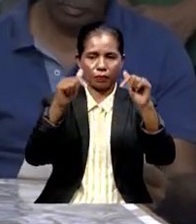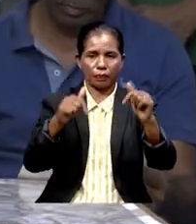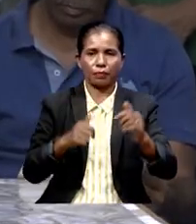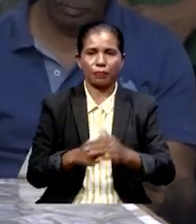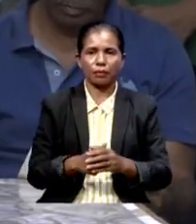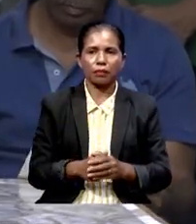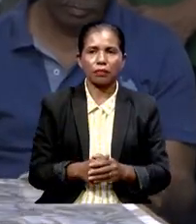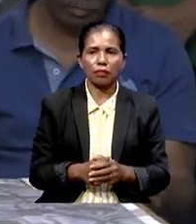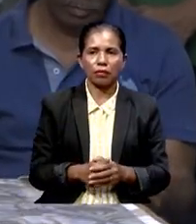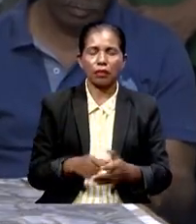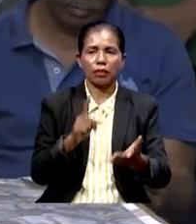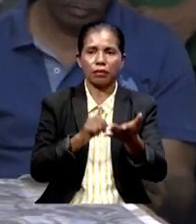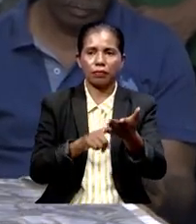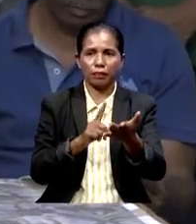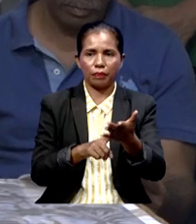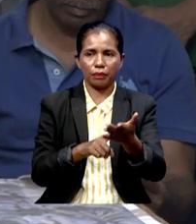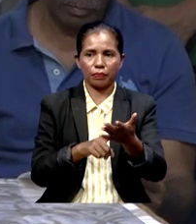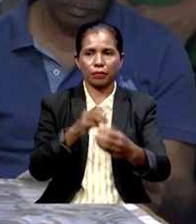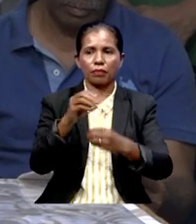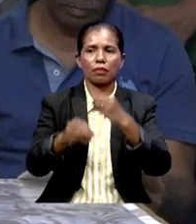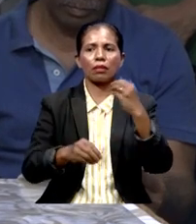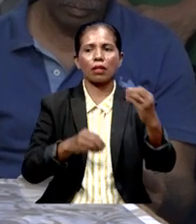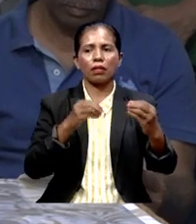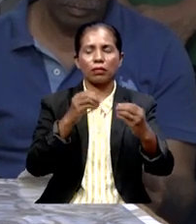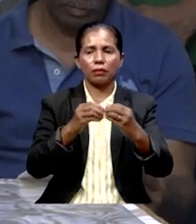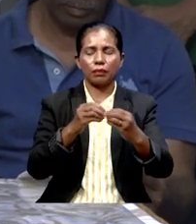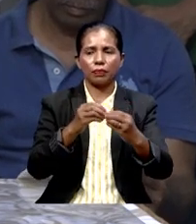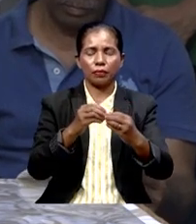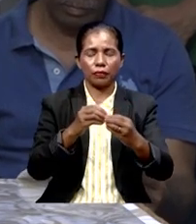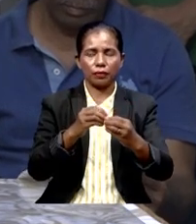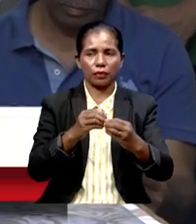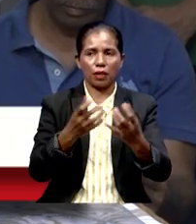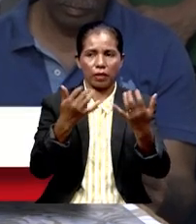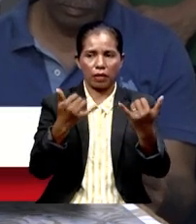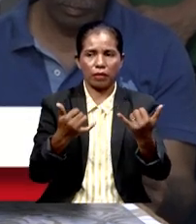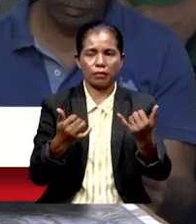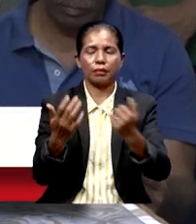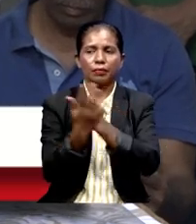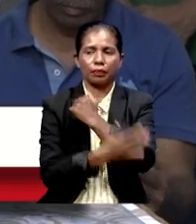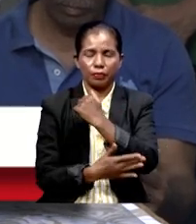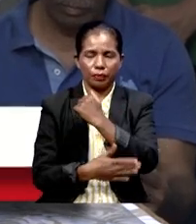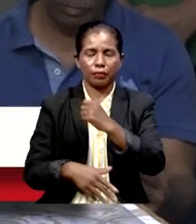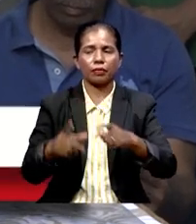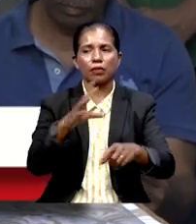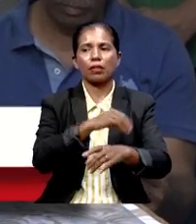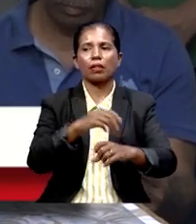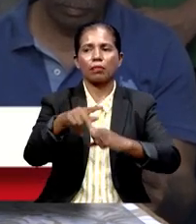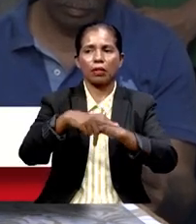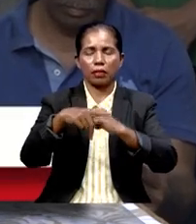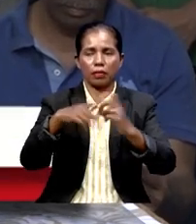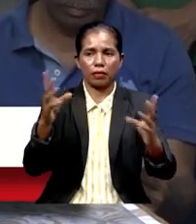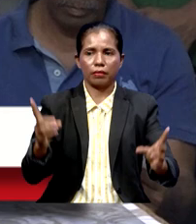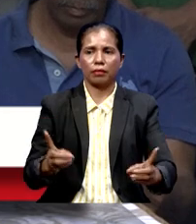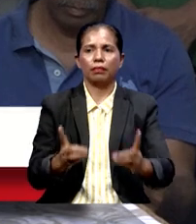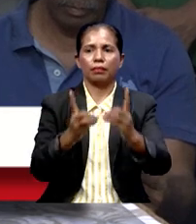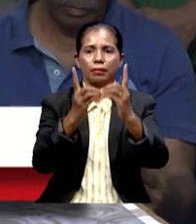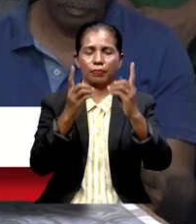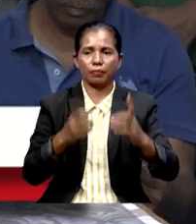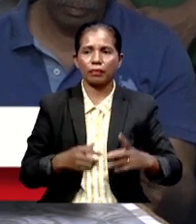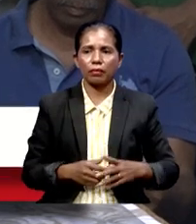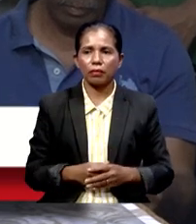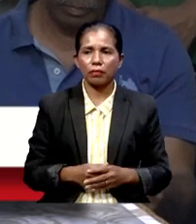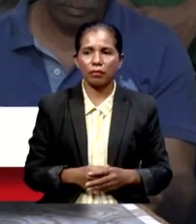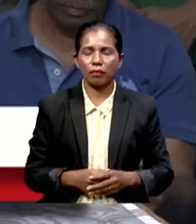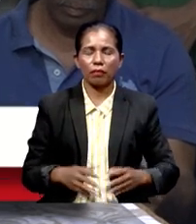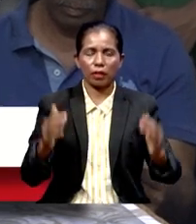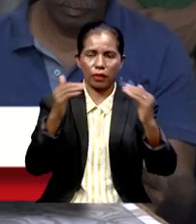a tu discute com a questão se irá horas né, nação no partido, assoro. E a